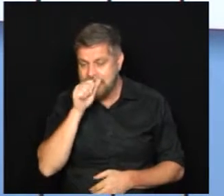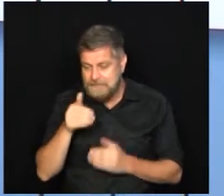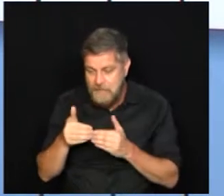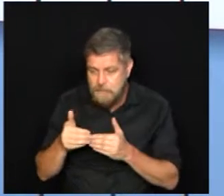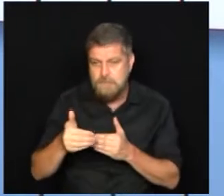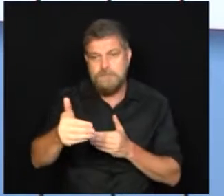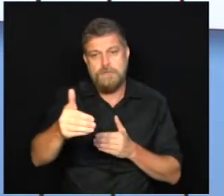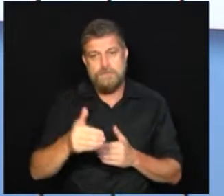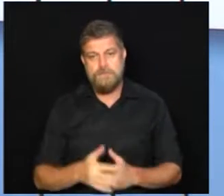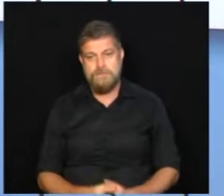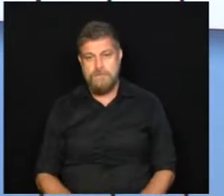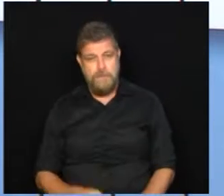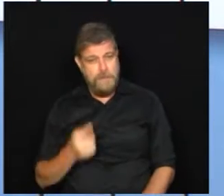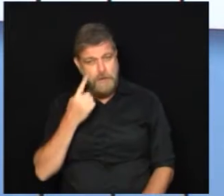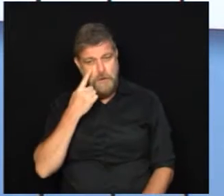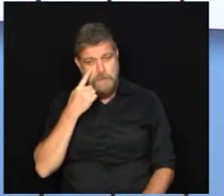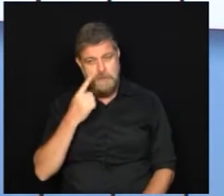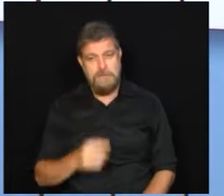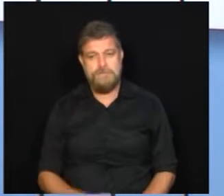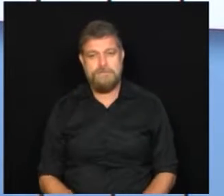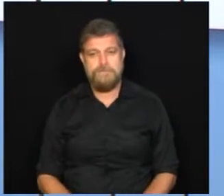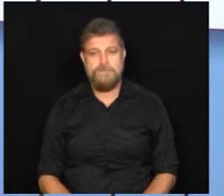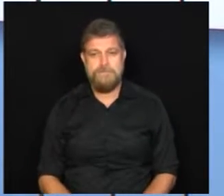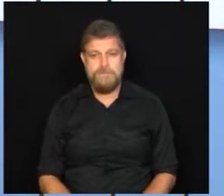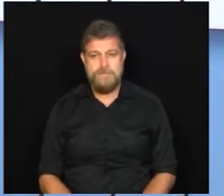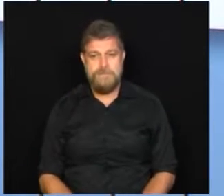na fase vermelha acompanha